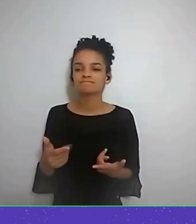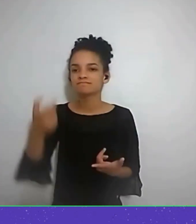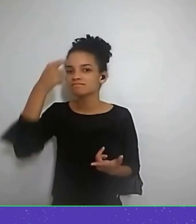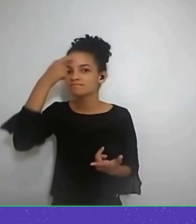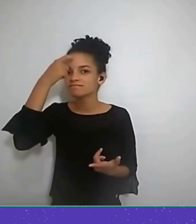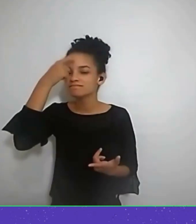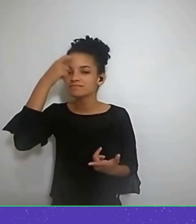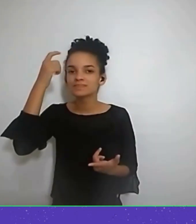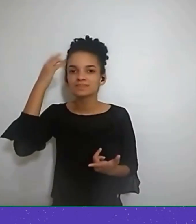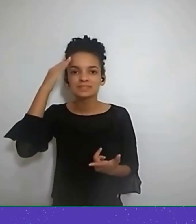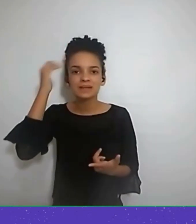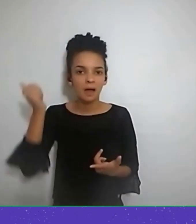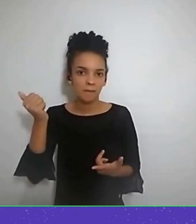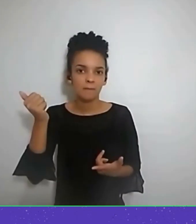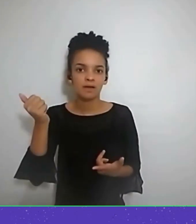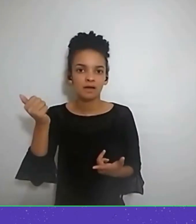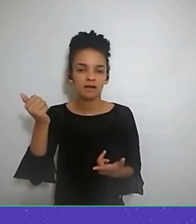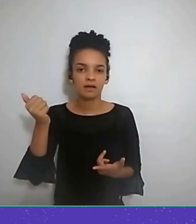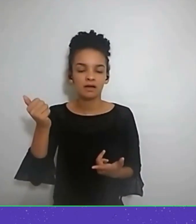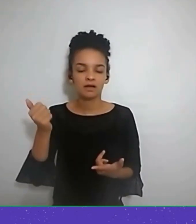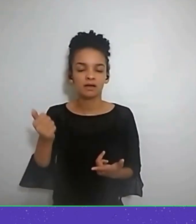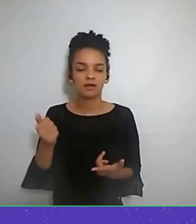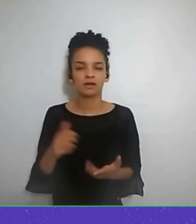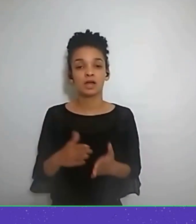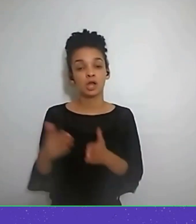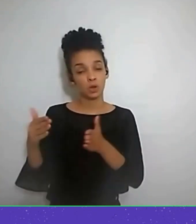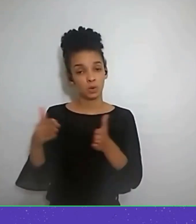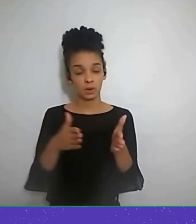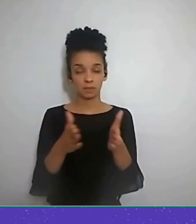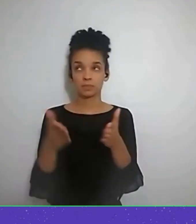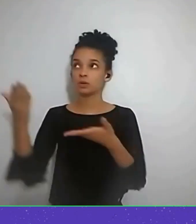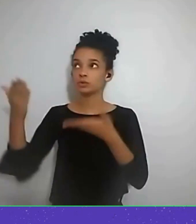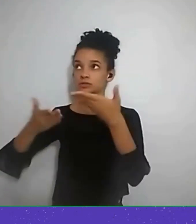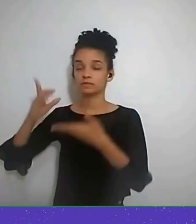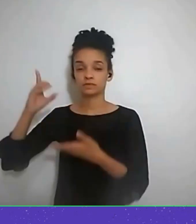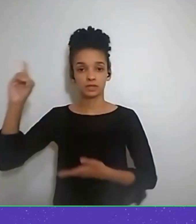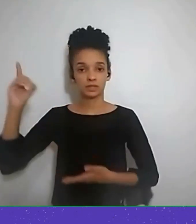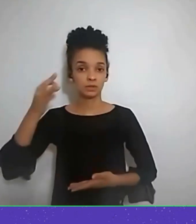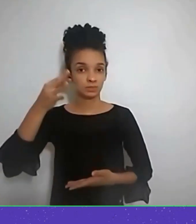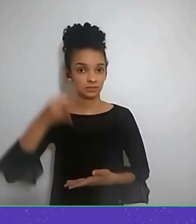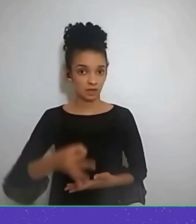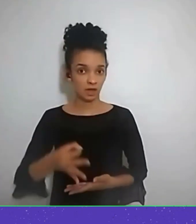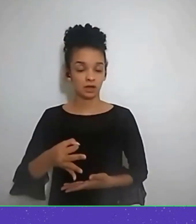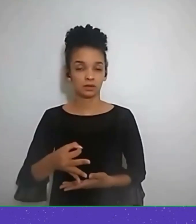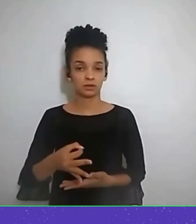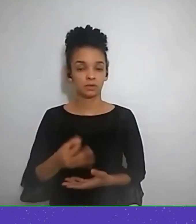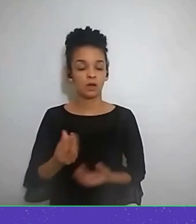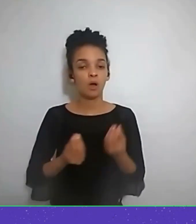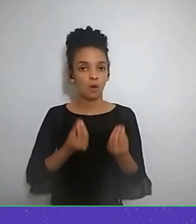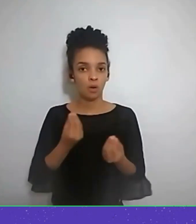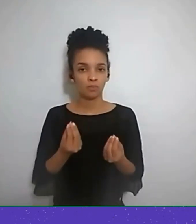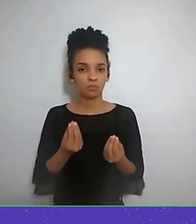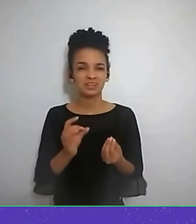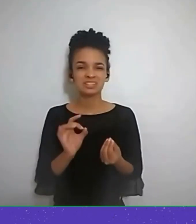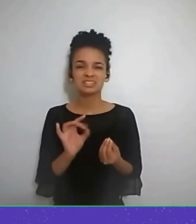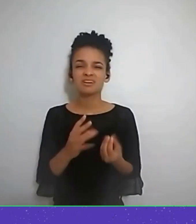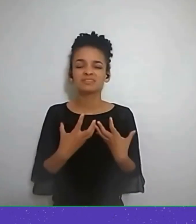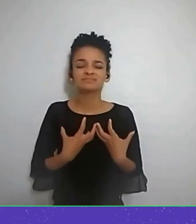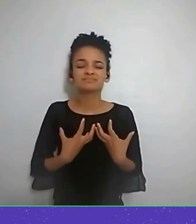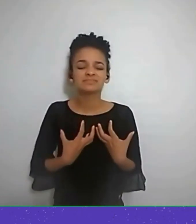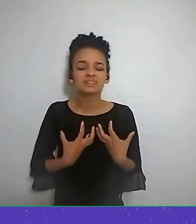E o caminho de servir a Deus, irmãos, dessa forma, é só cansaço, é só